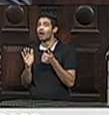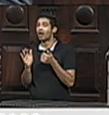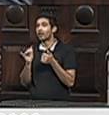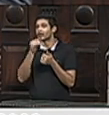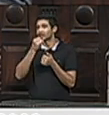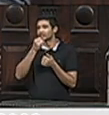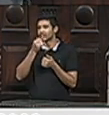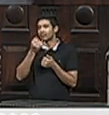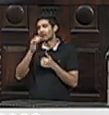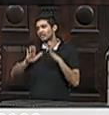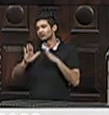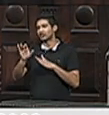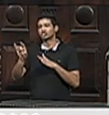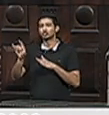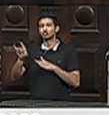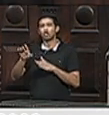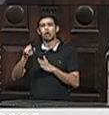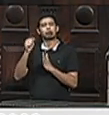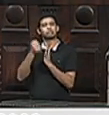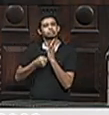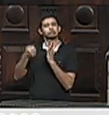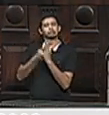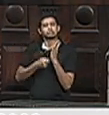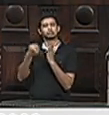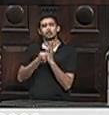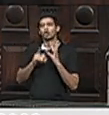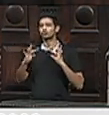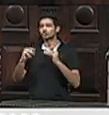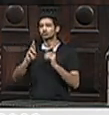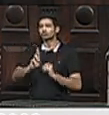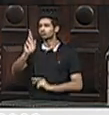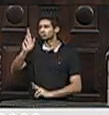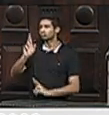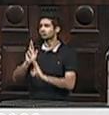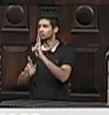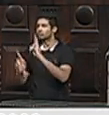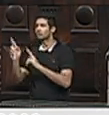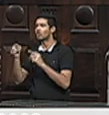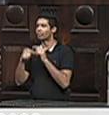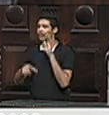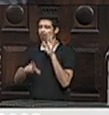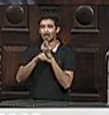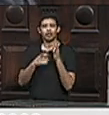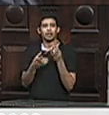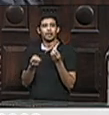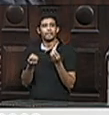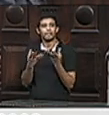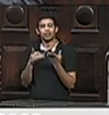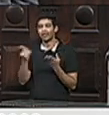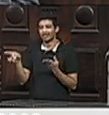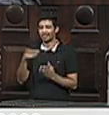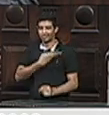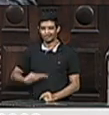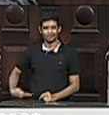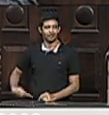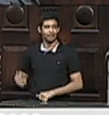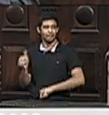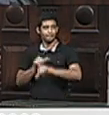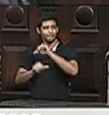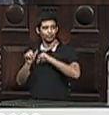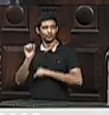o pompom, com tudo. Por quê? Que se pretende modificar as entidades representativas que não frequentam o